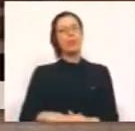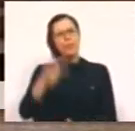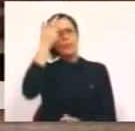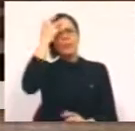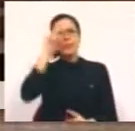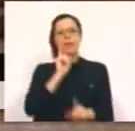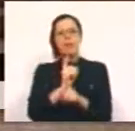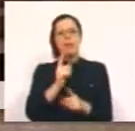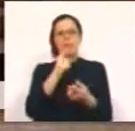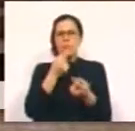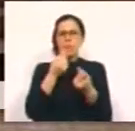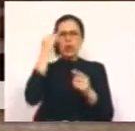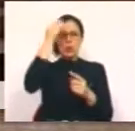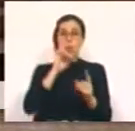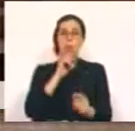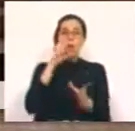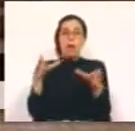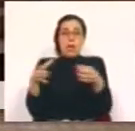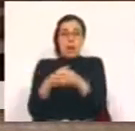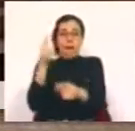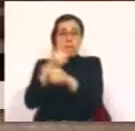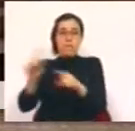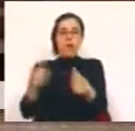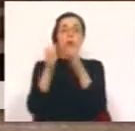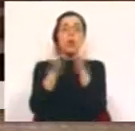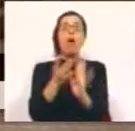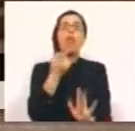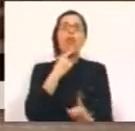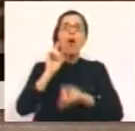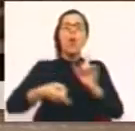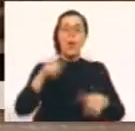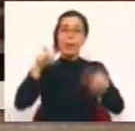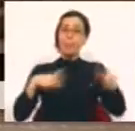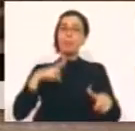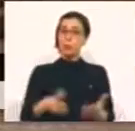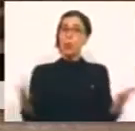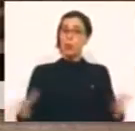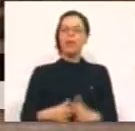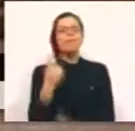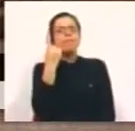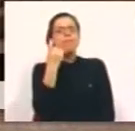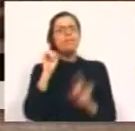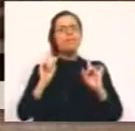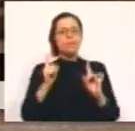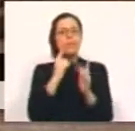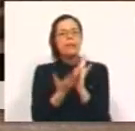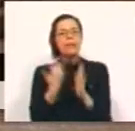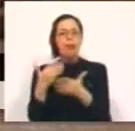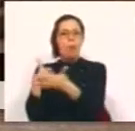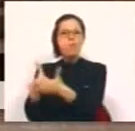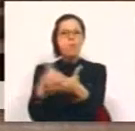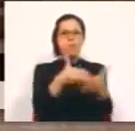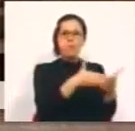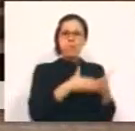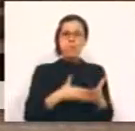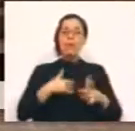o velho e pouco saudoso Bloco Central e tudo o que representou para os portugueses. Falta também remover os obstáculos